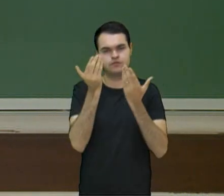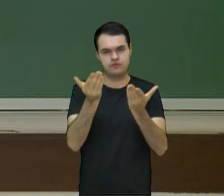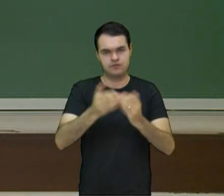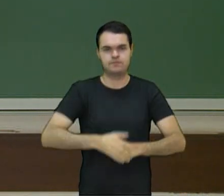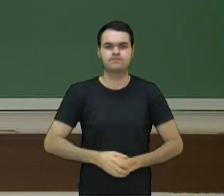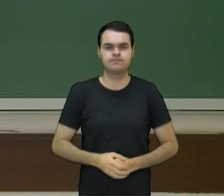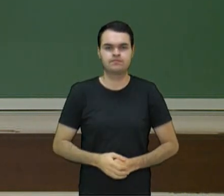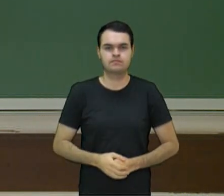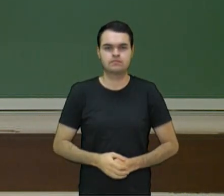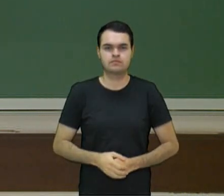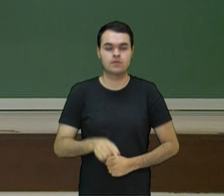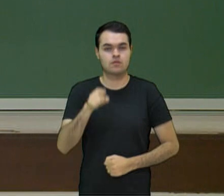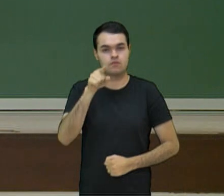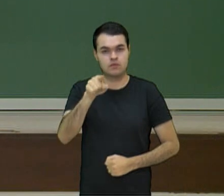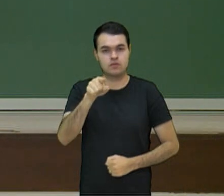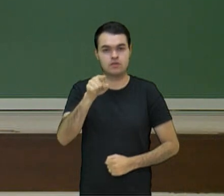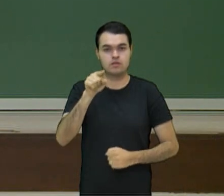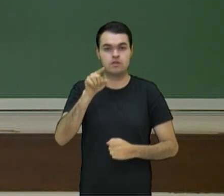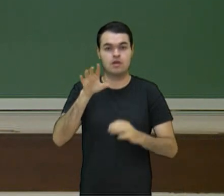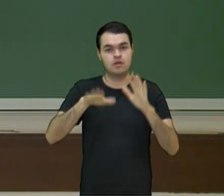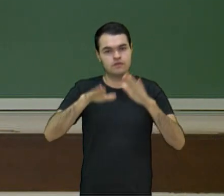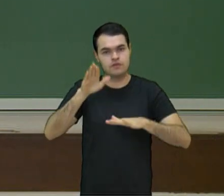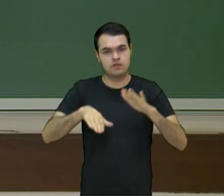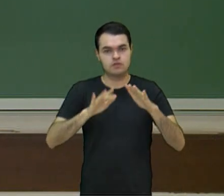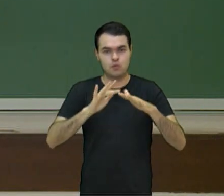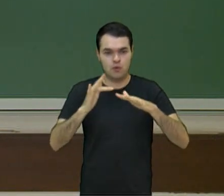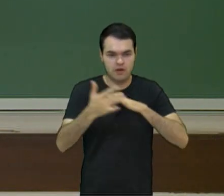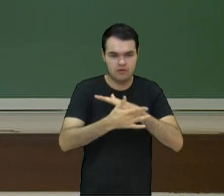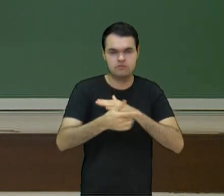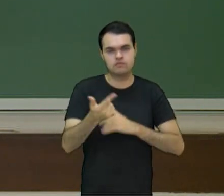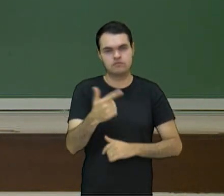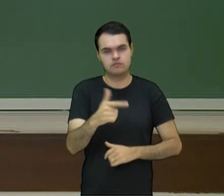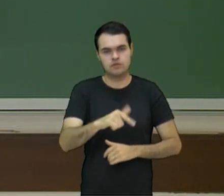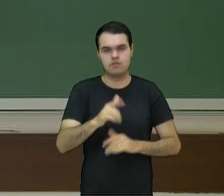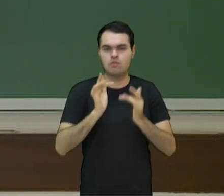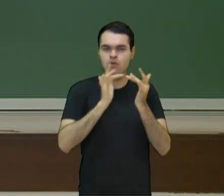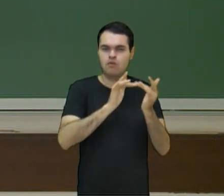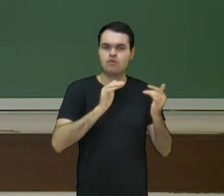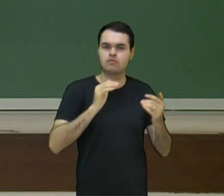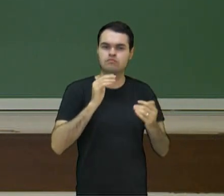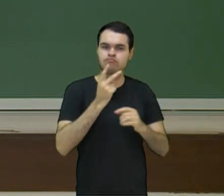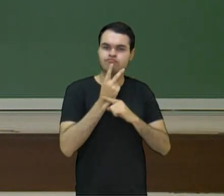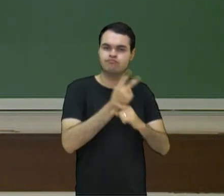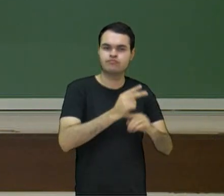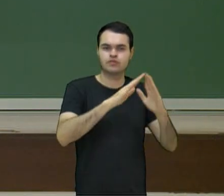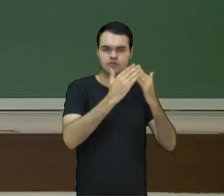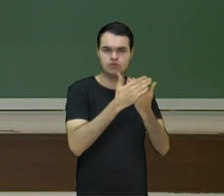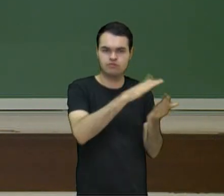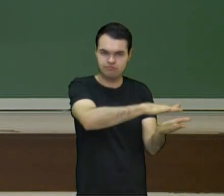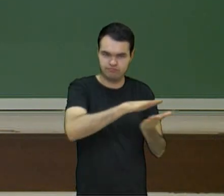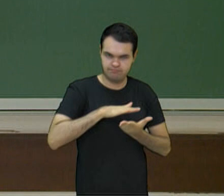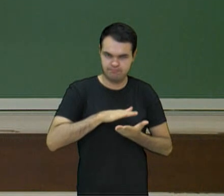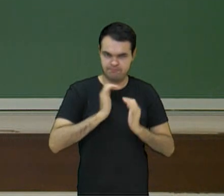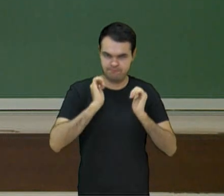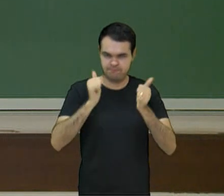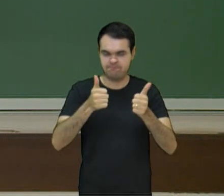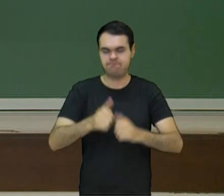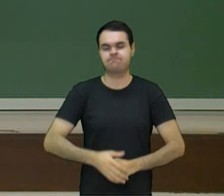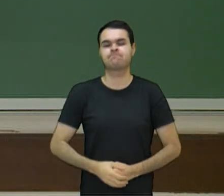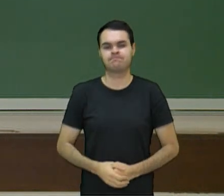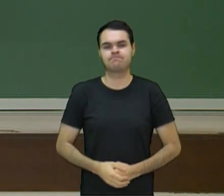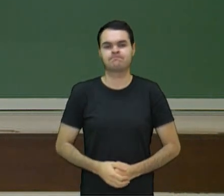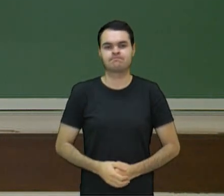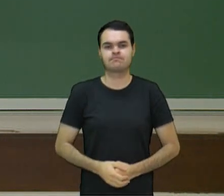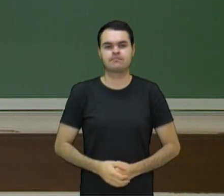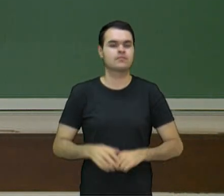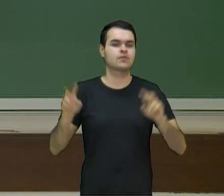vocês. Você que ainda não está conectado, procure a sua escola e pegue o material impresso. Ok, pessoal?